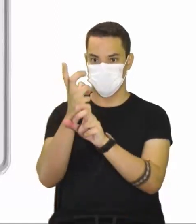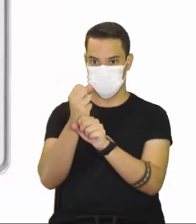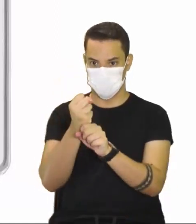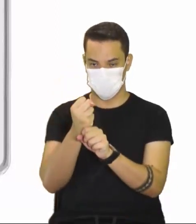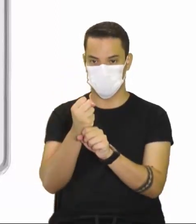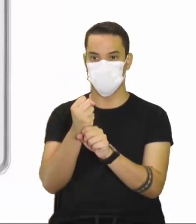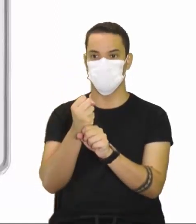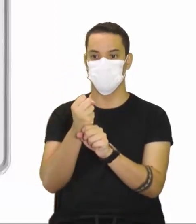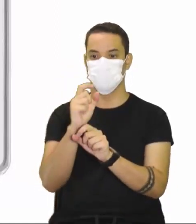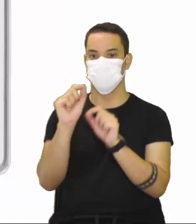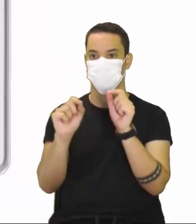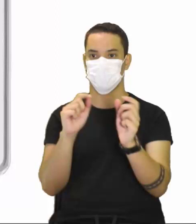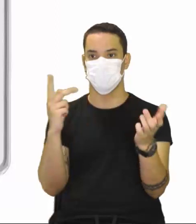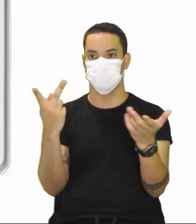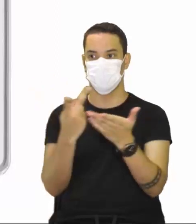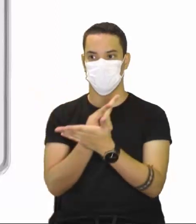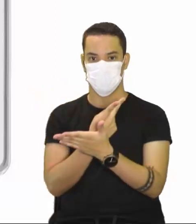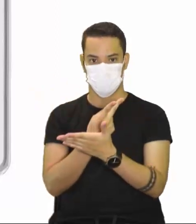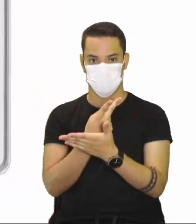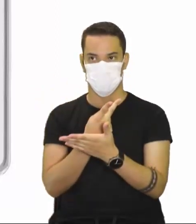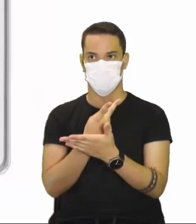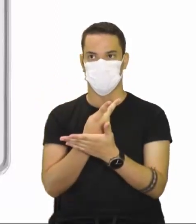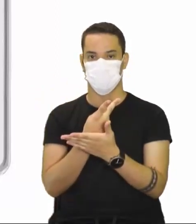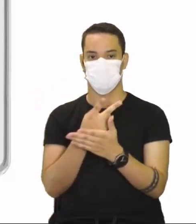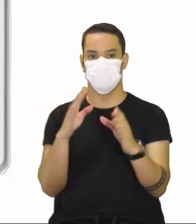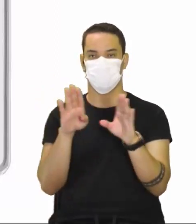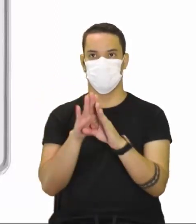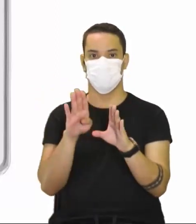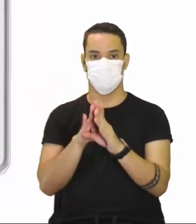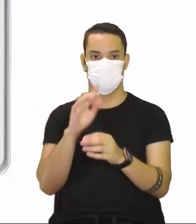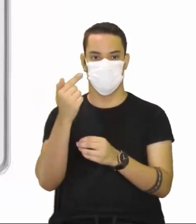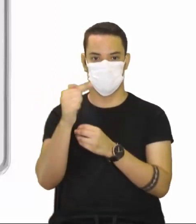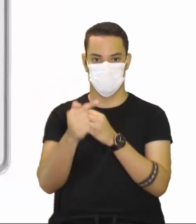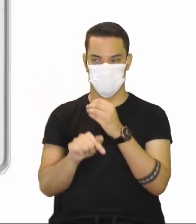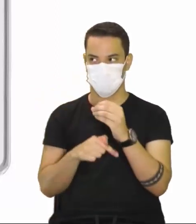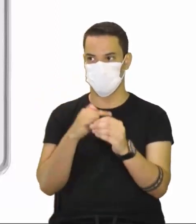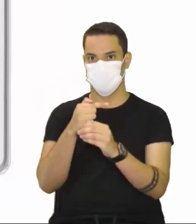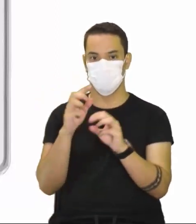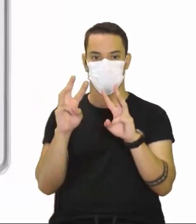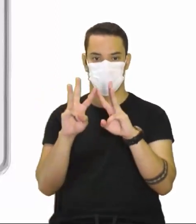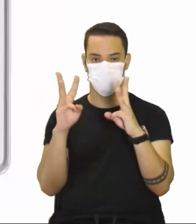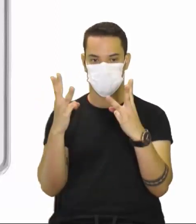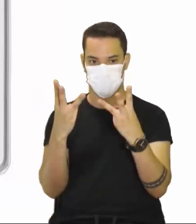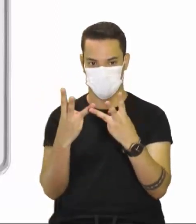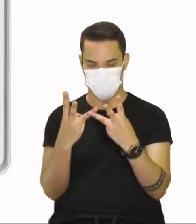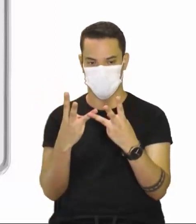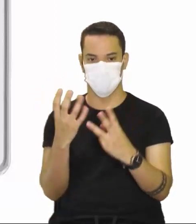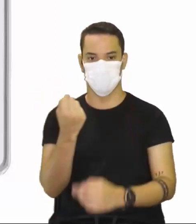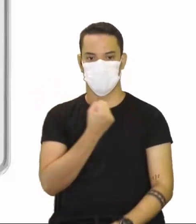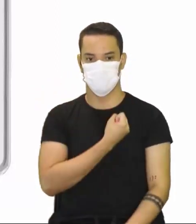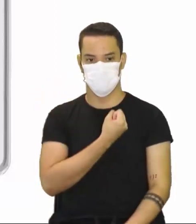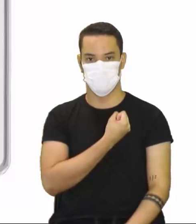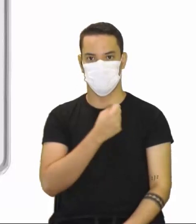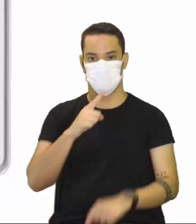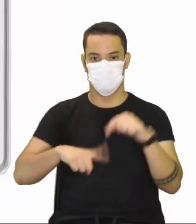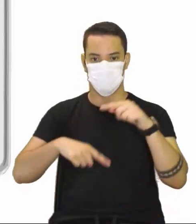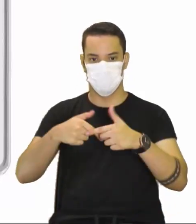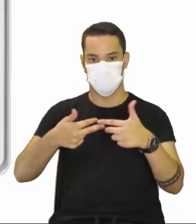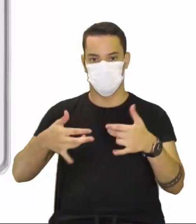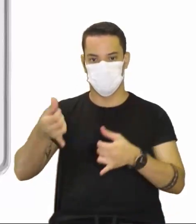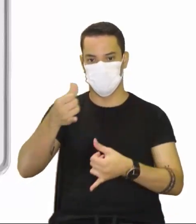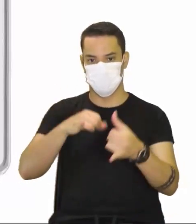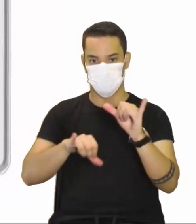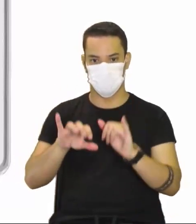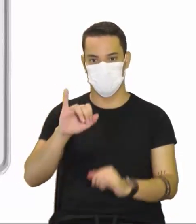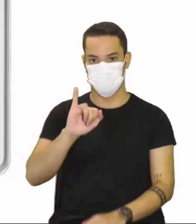átomo e suas partículas, nós vimos número atômico, nós vimos número de massa, nós vimos elemento químico